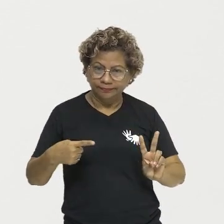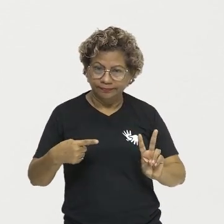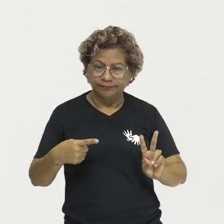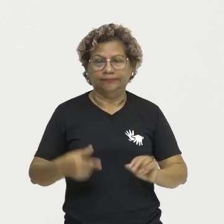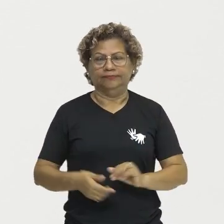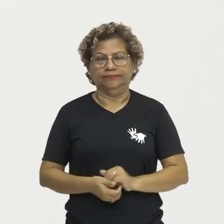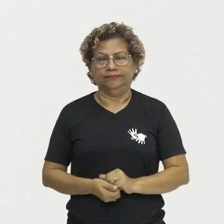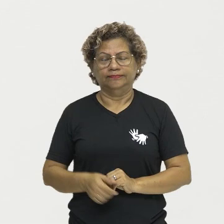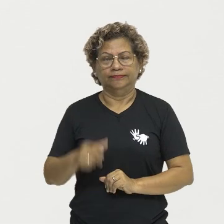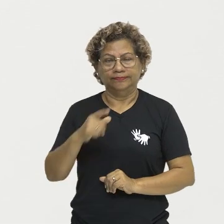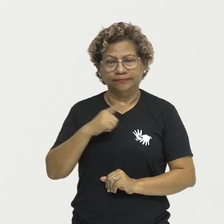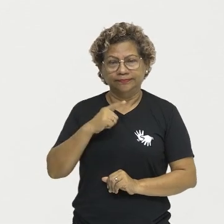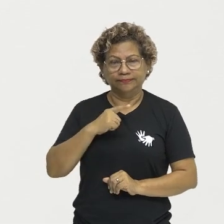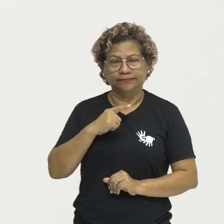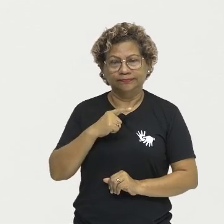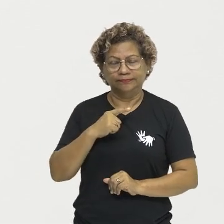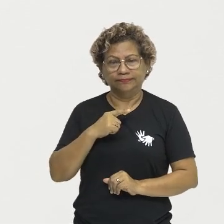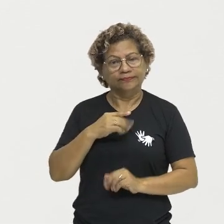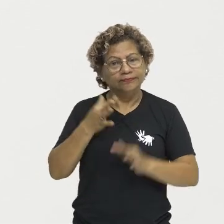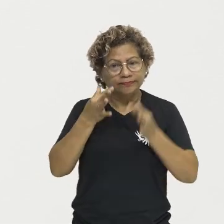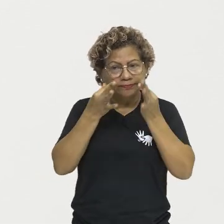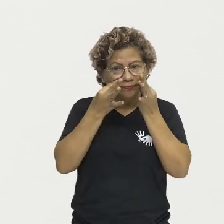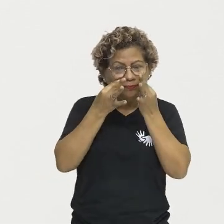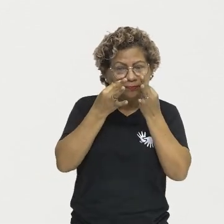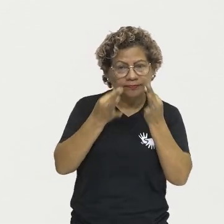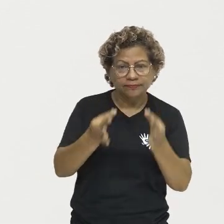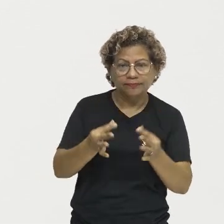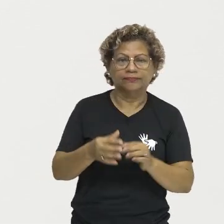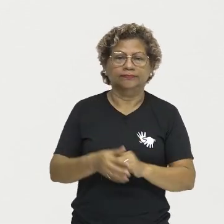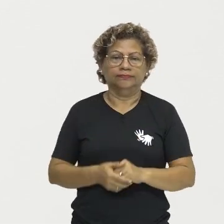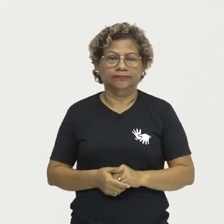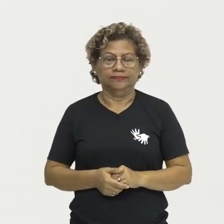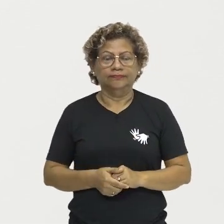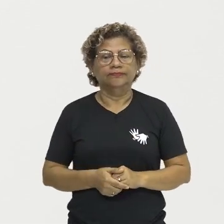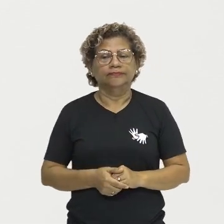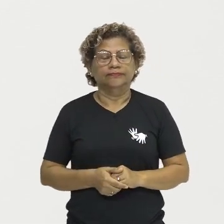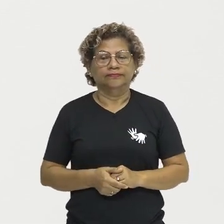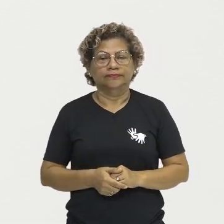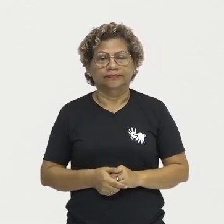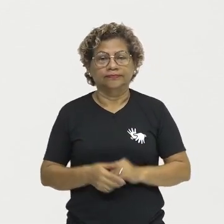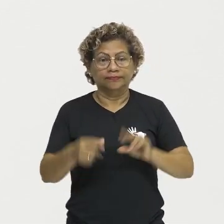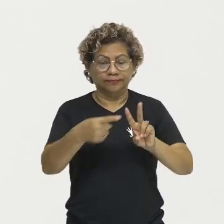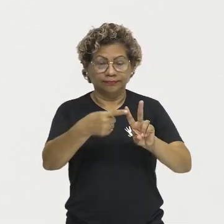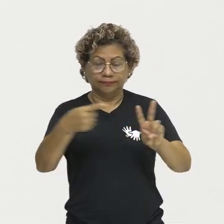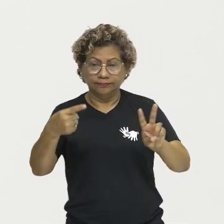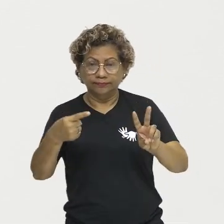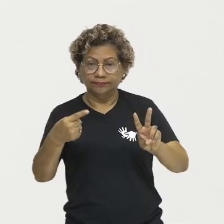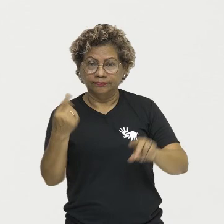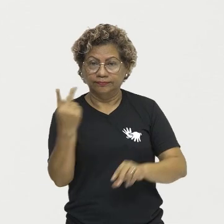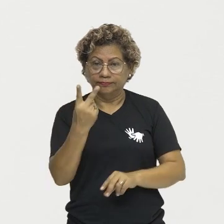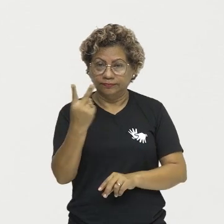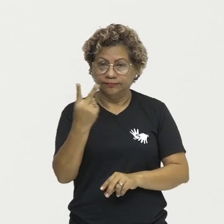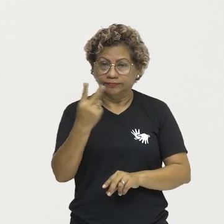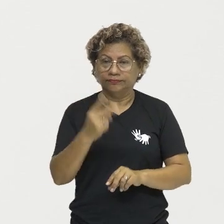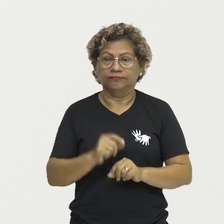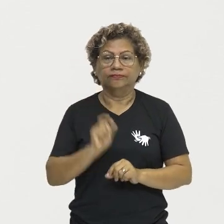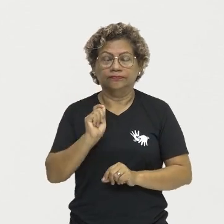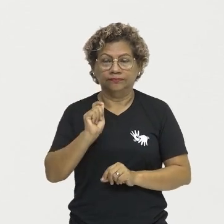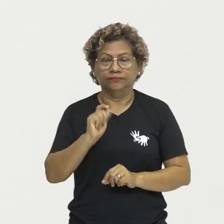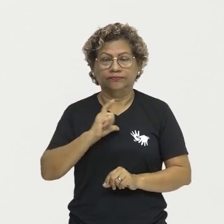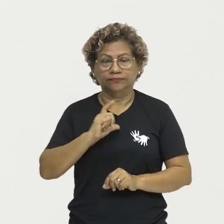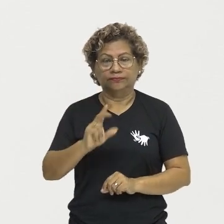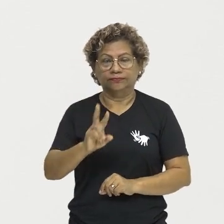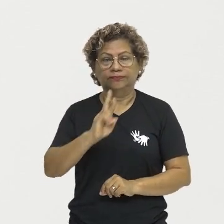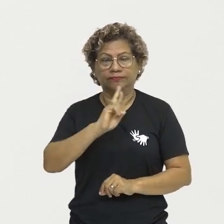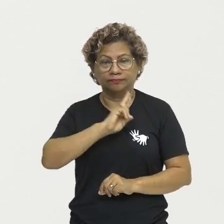ao quadrado mais F2 ao quadrado. E aí, extraindo a raiz quadrada dos dois membros, nós chegamos aqui que a